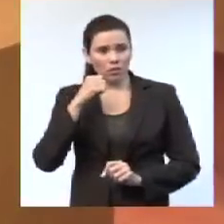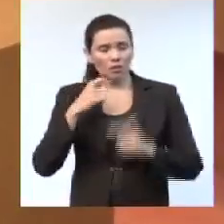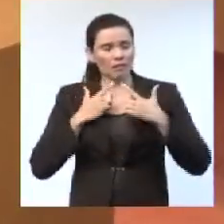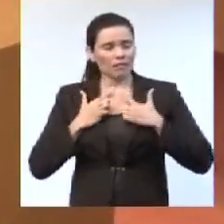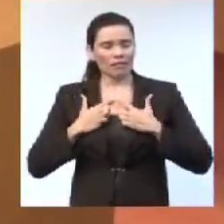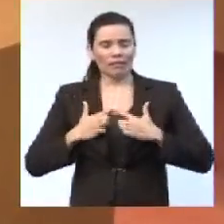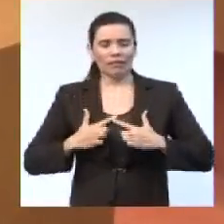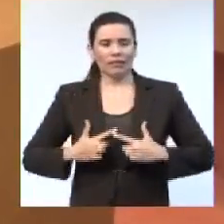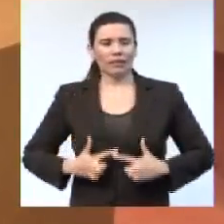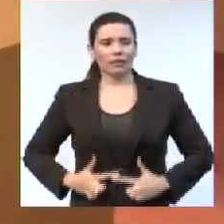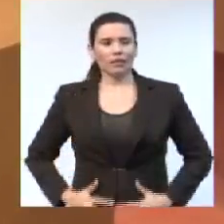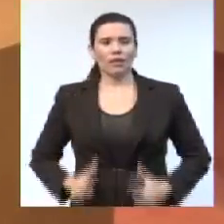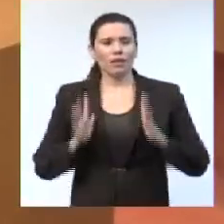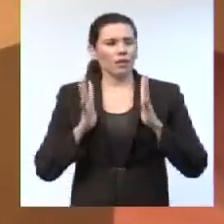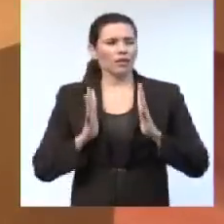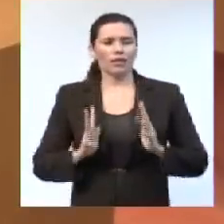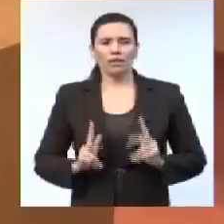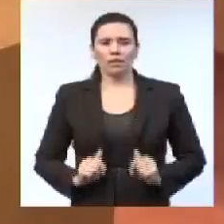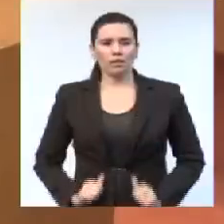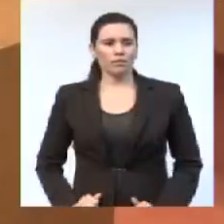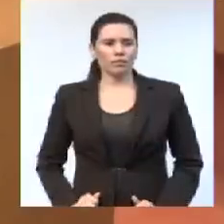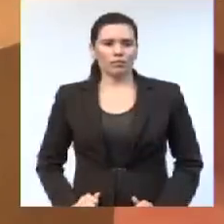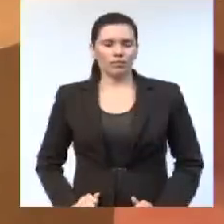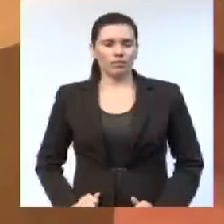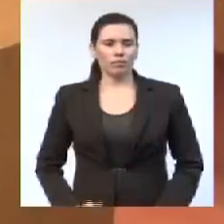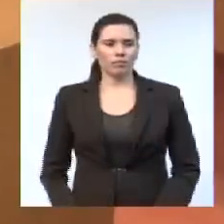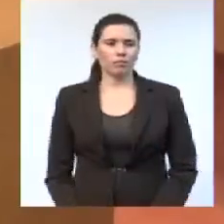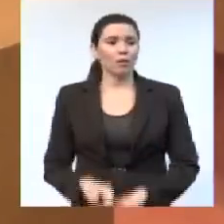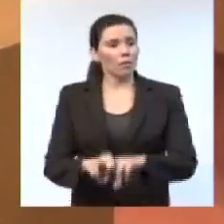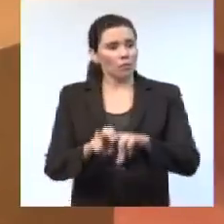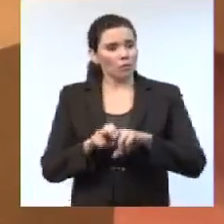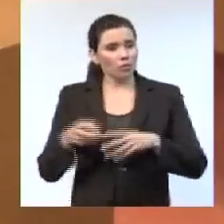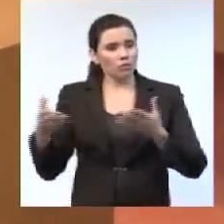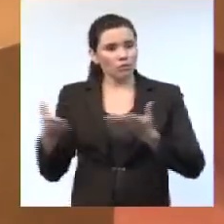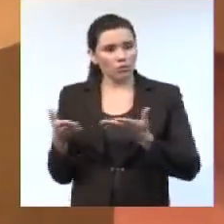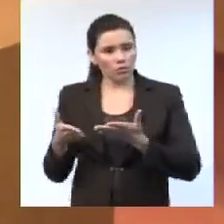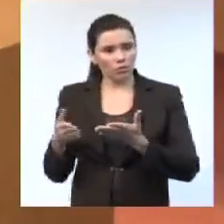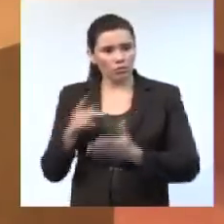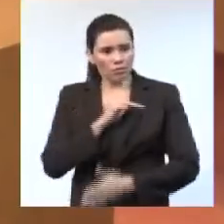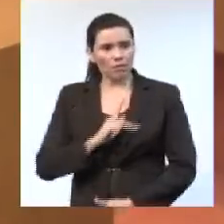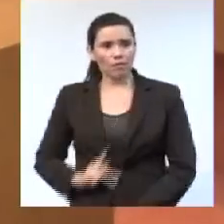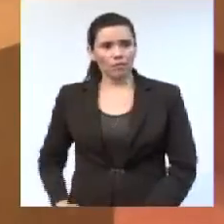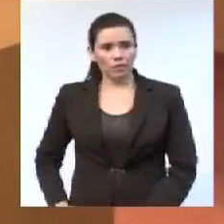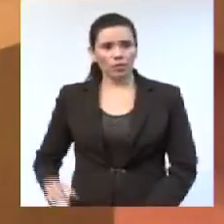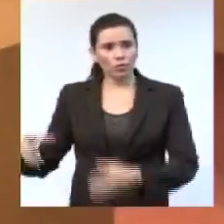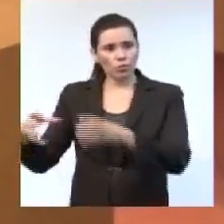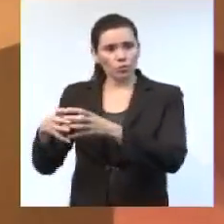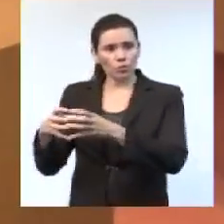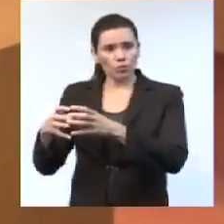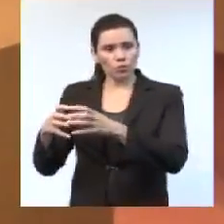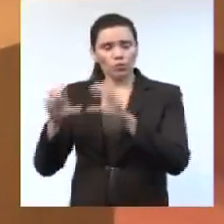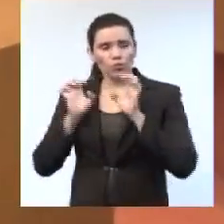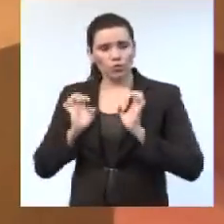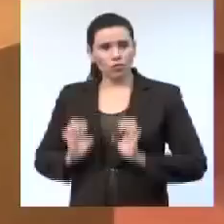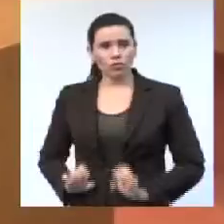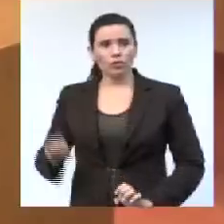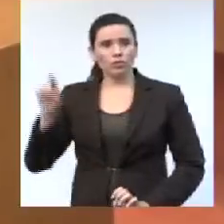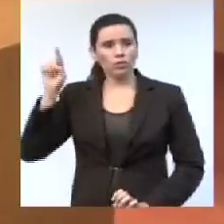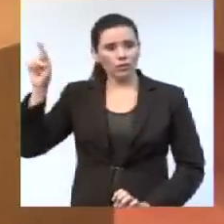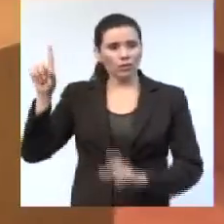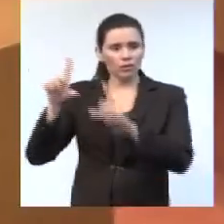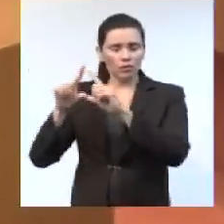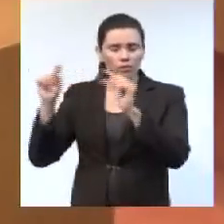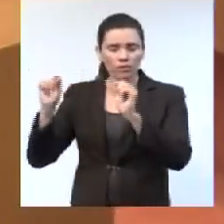Alberto. Nada, absolutamente nada. Agora, o que nós queremos é